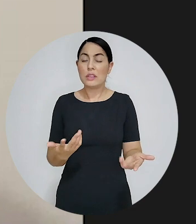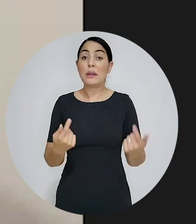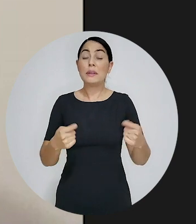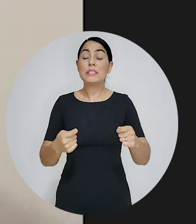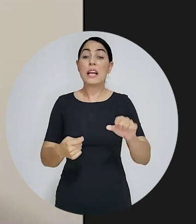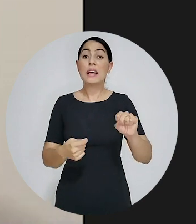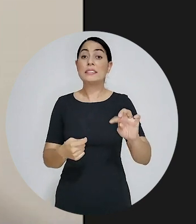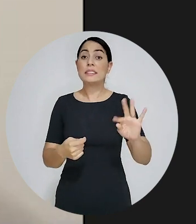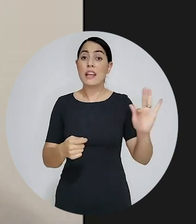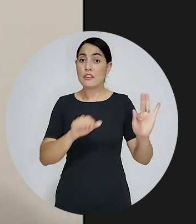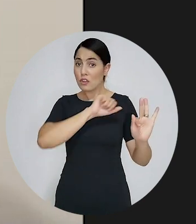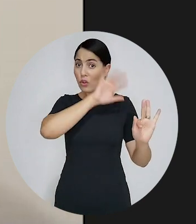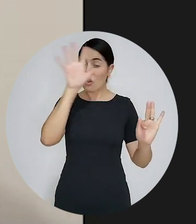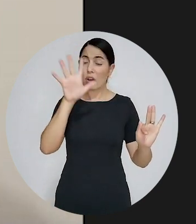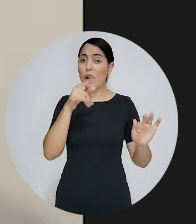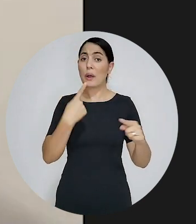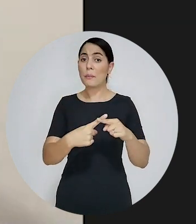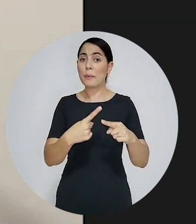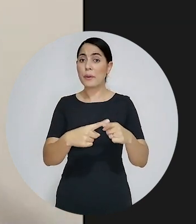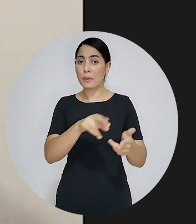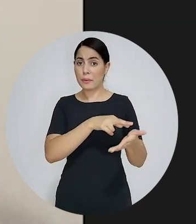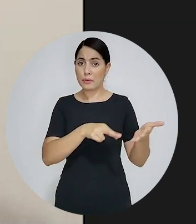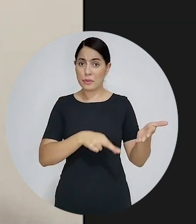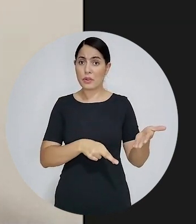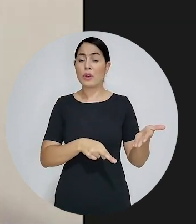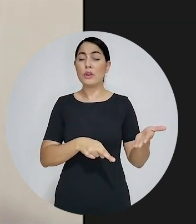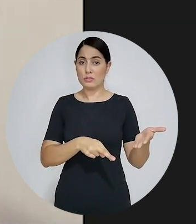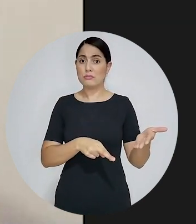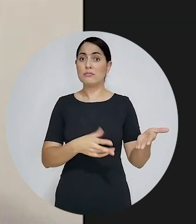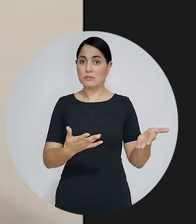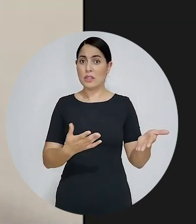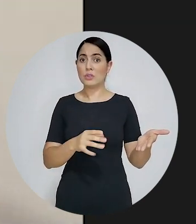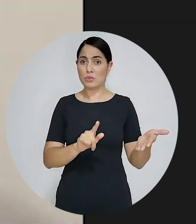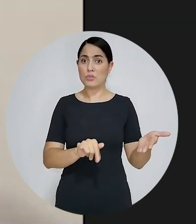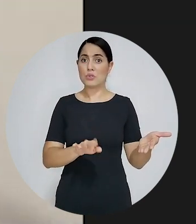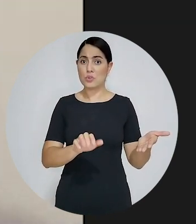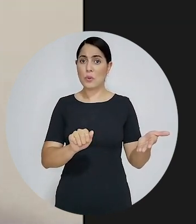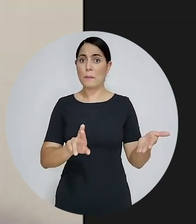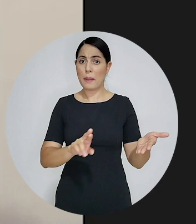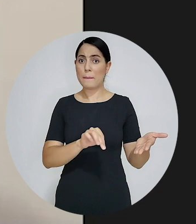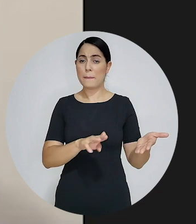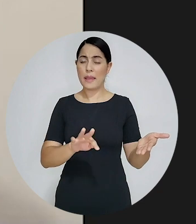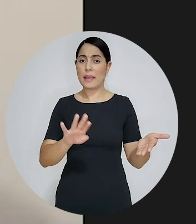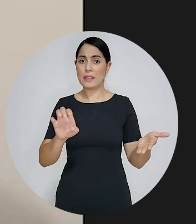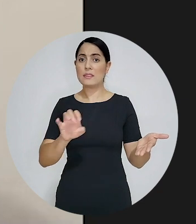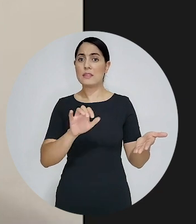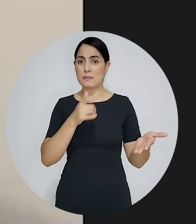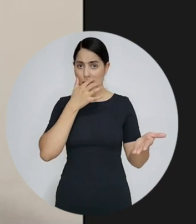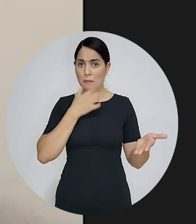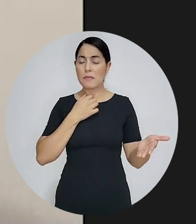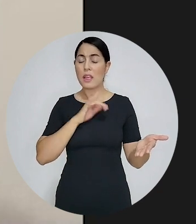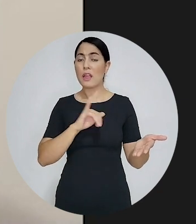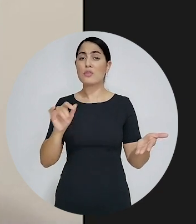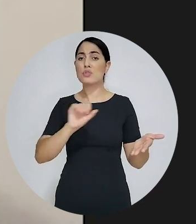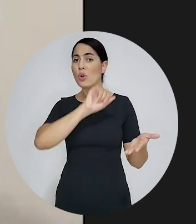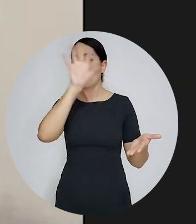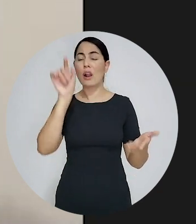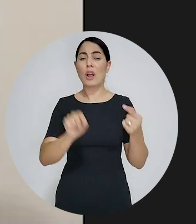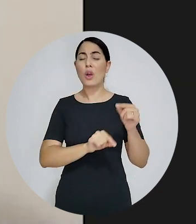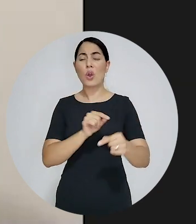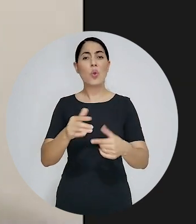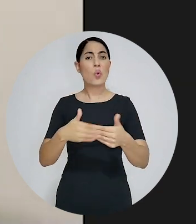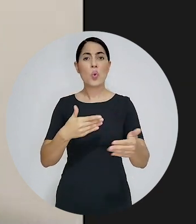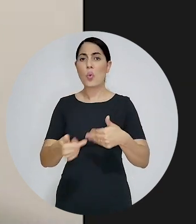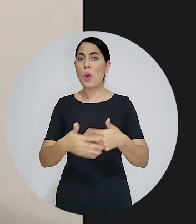importante a vitória do Supremo, que agora deixou bem claro o relatório do ministro Gilmar Mendes, a que eu aplaudo e saúdo. O ministro Gilmar Mendes foi muito claro, ele